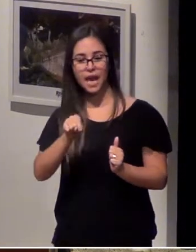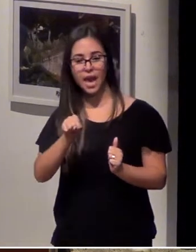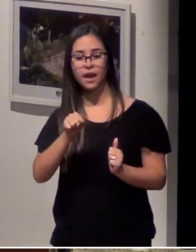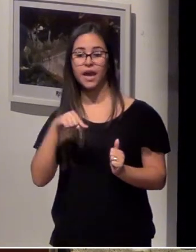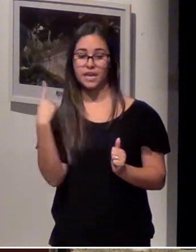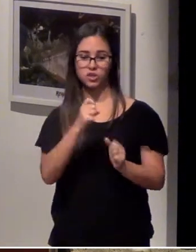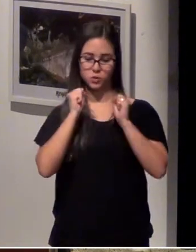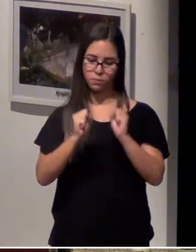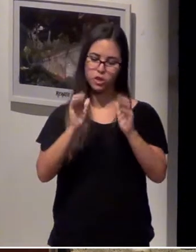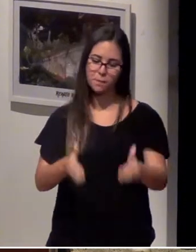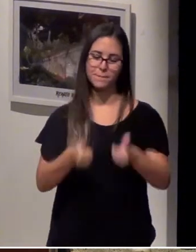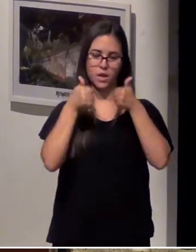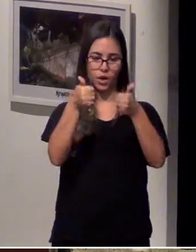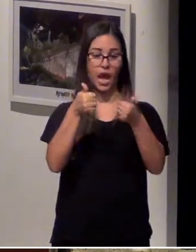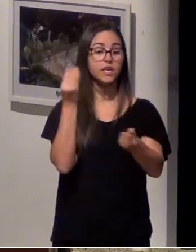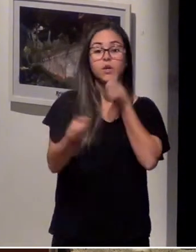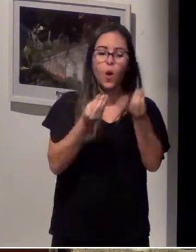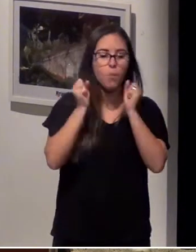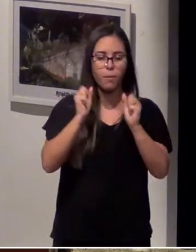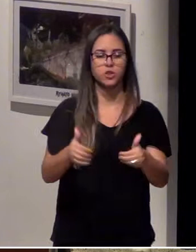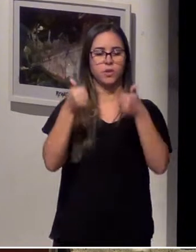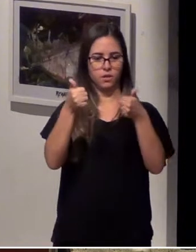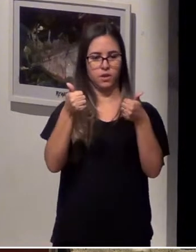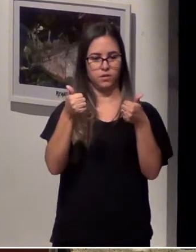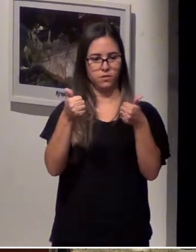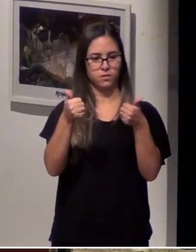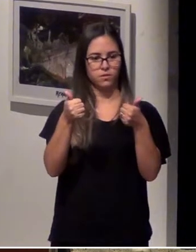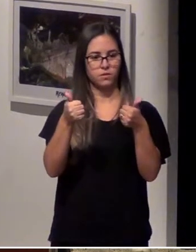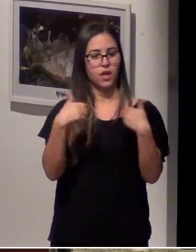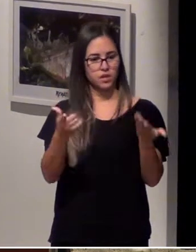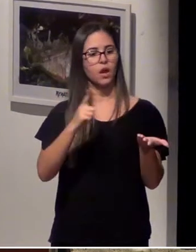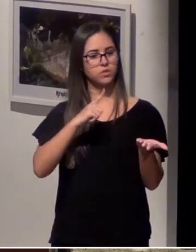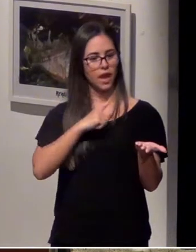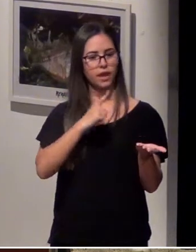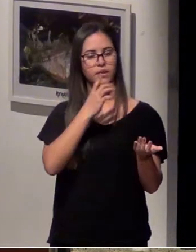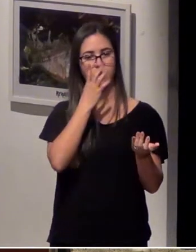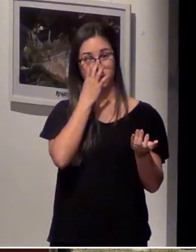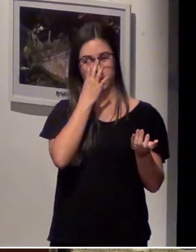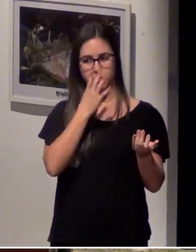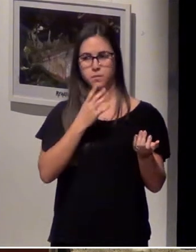que a gente pode melhorar e de que forma a gente pode fazer isso, né? Então, a gente tem...